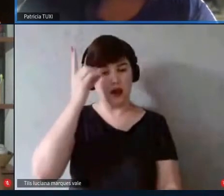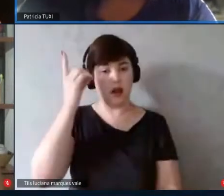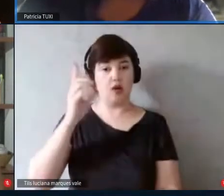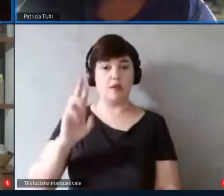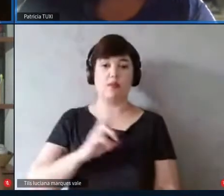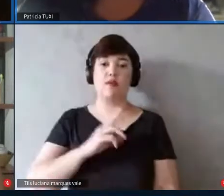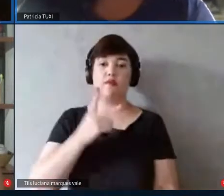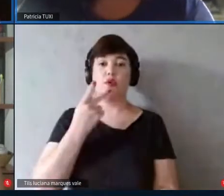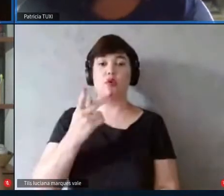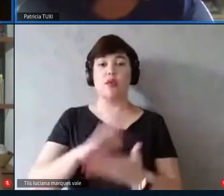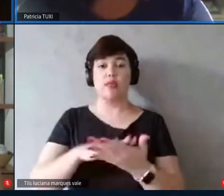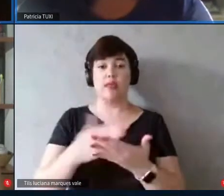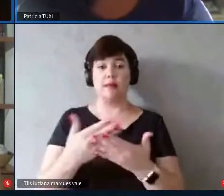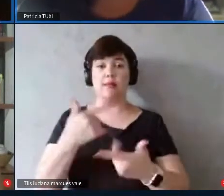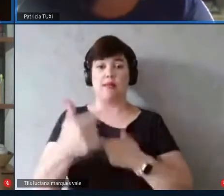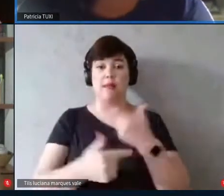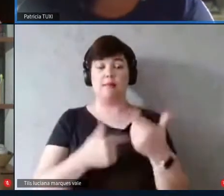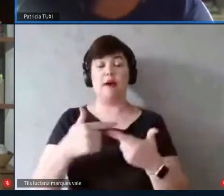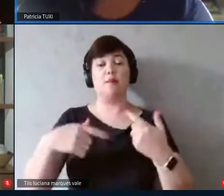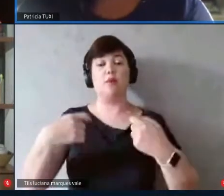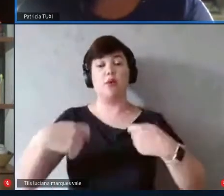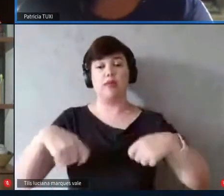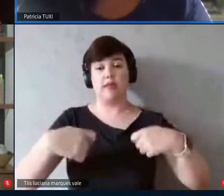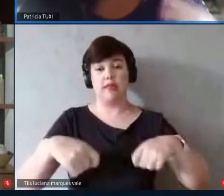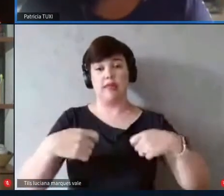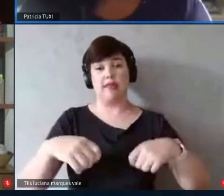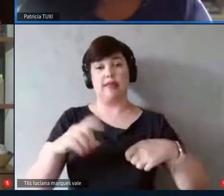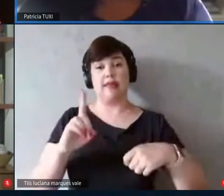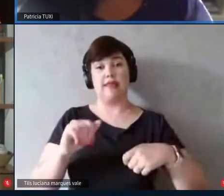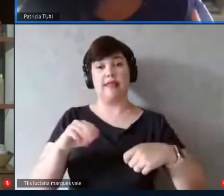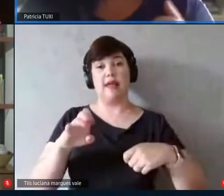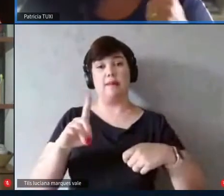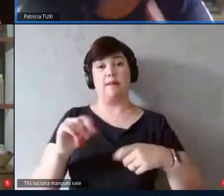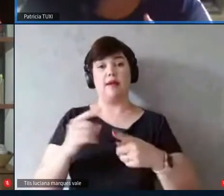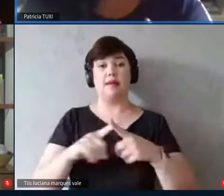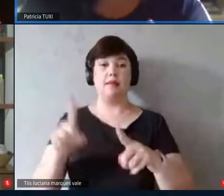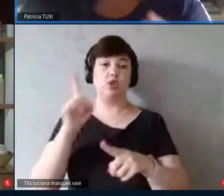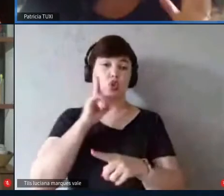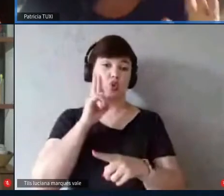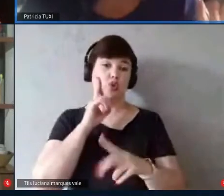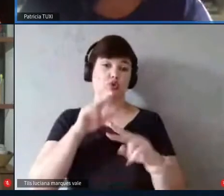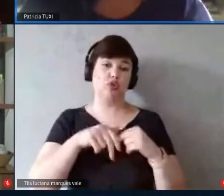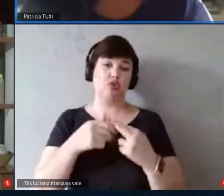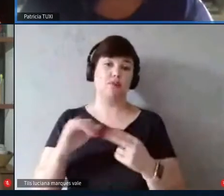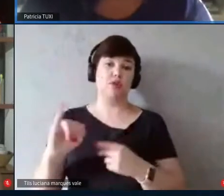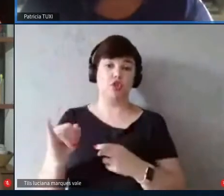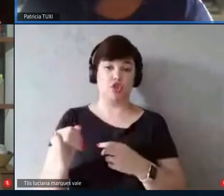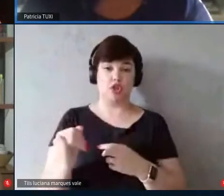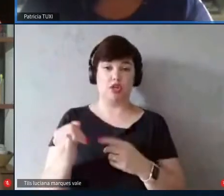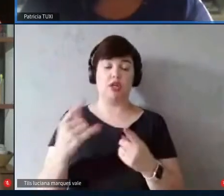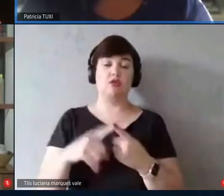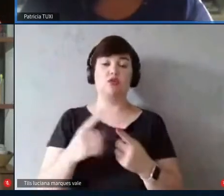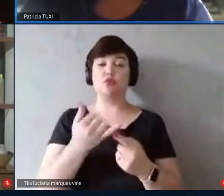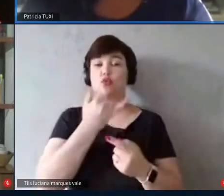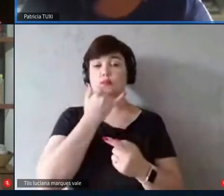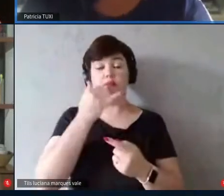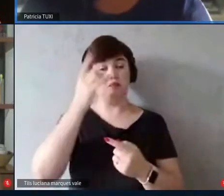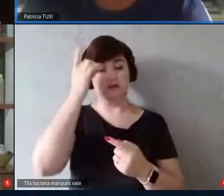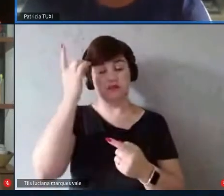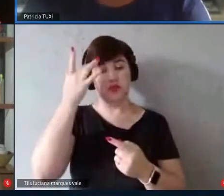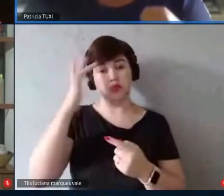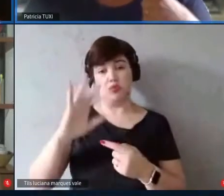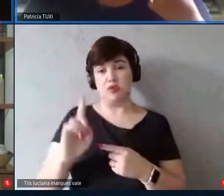que os intérpretes trabalham por demanda, mas tem demanda todos os dias desde janeiro. Então, desculpa, Daniel, eu não sabia